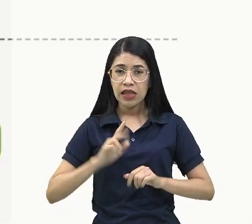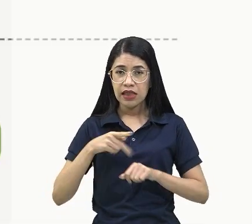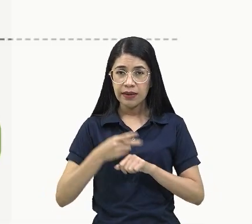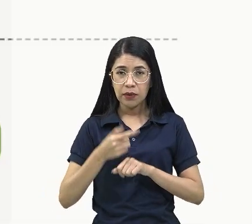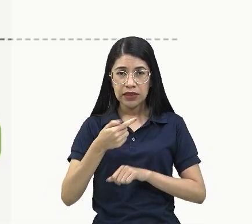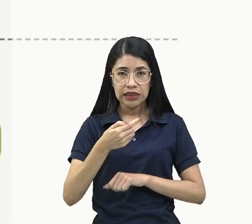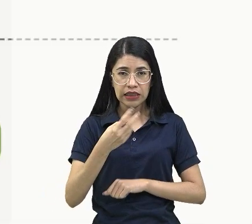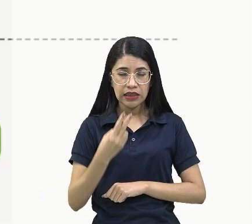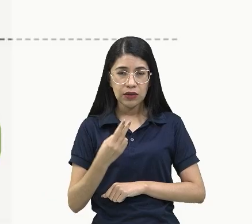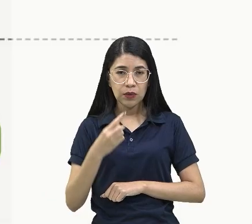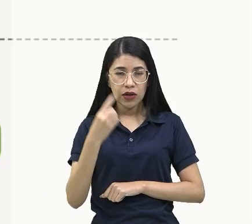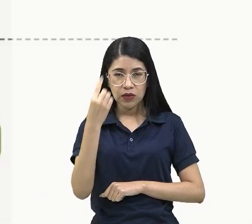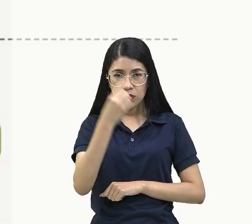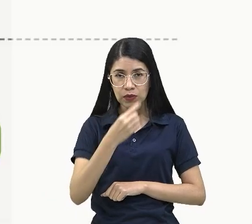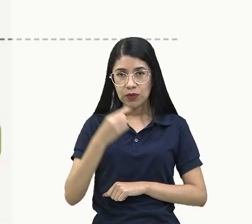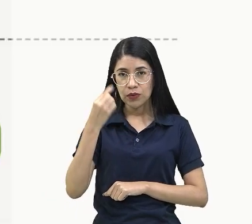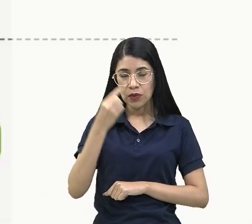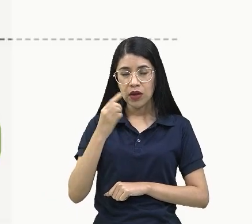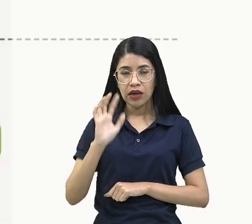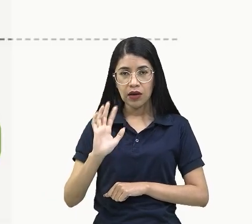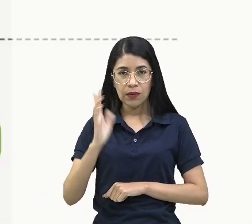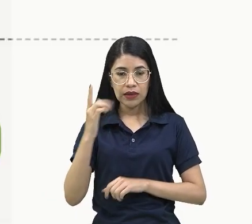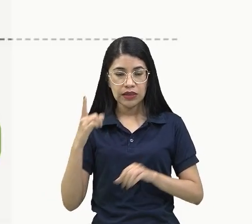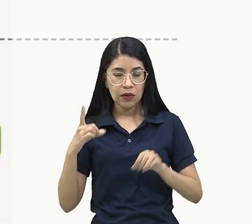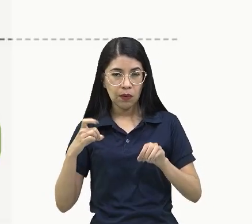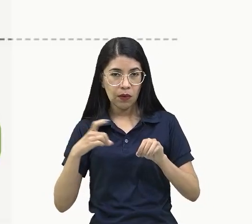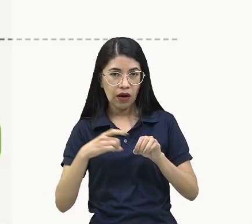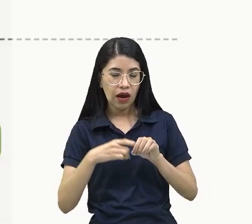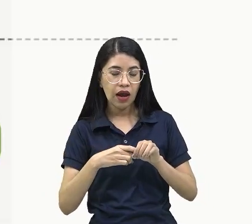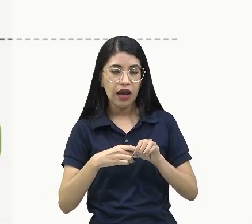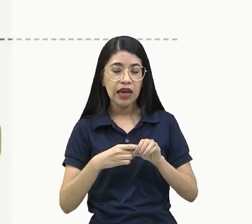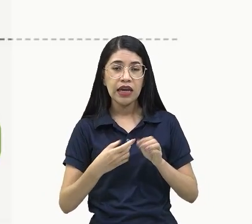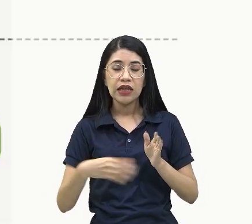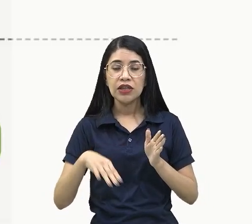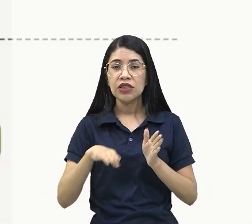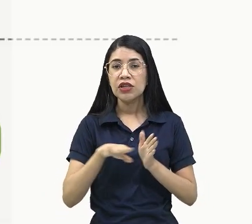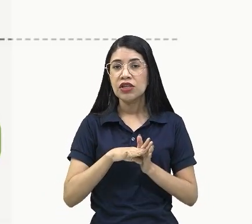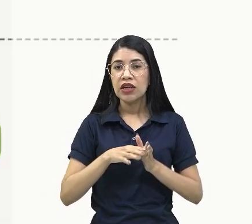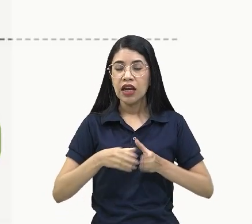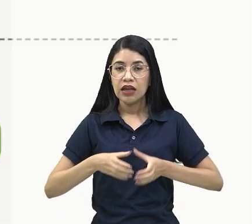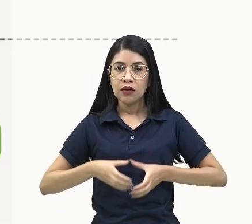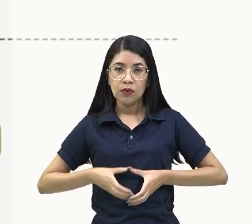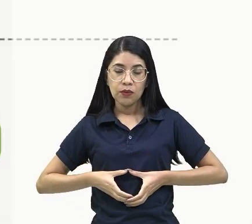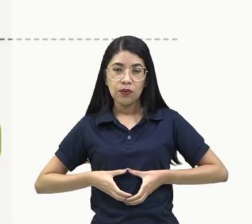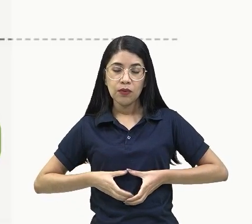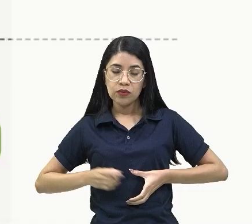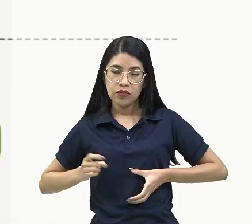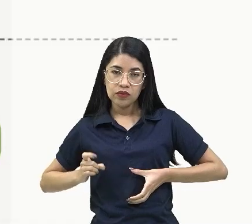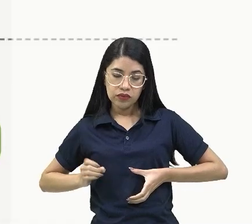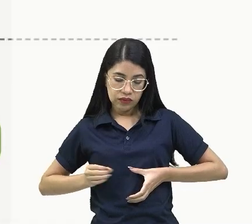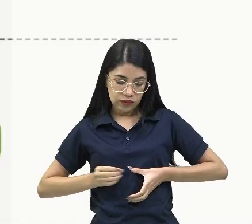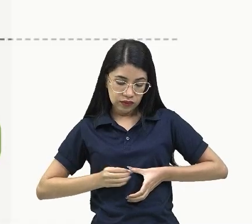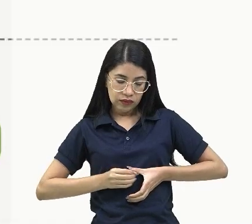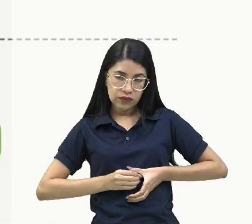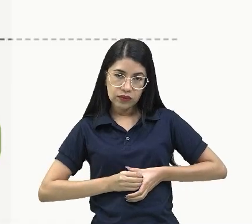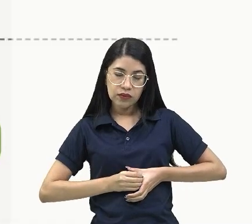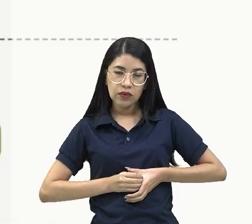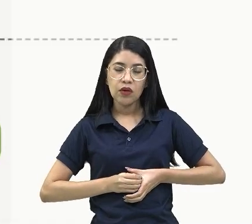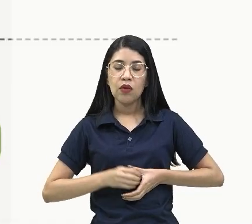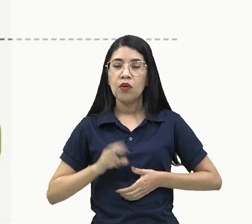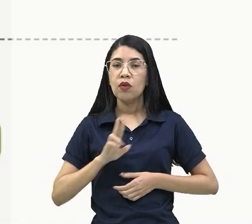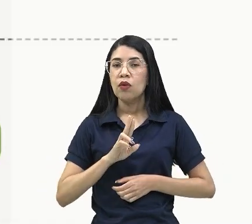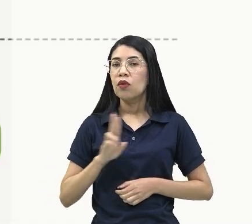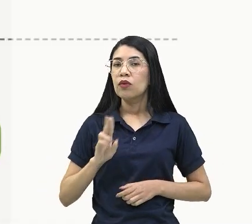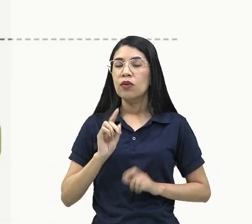horas aproximadamente da fertilização, ele vai atingir a cavidade uterina. E isso vai se denominar o que